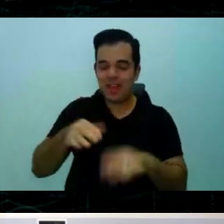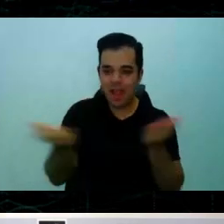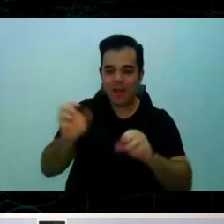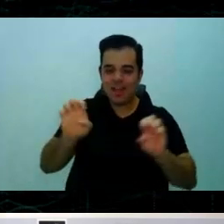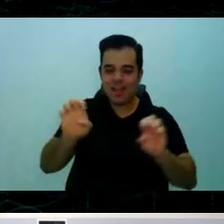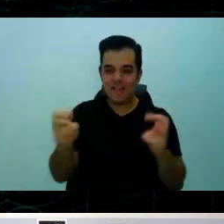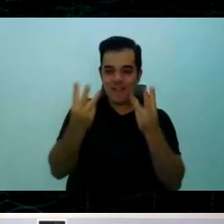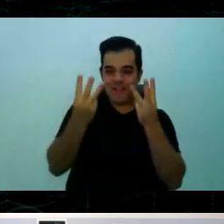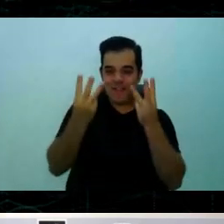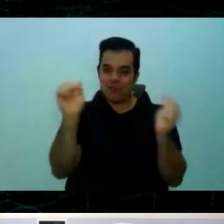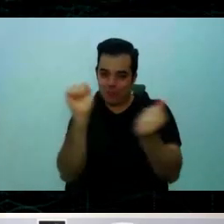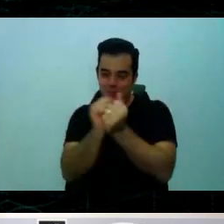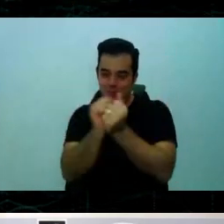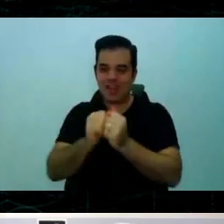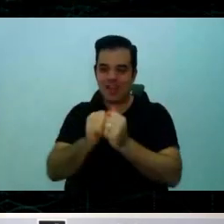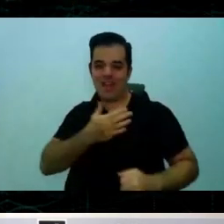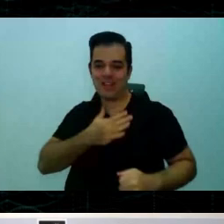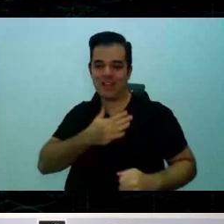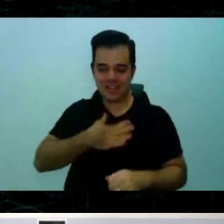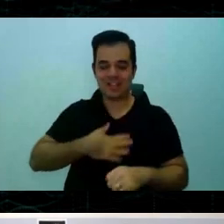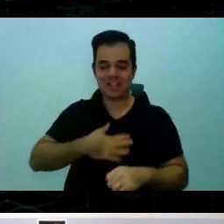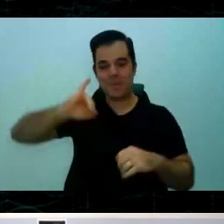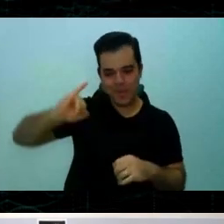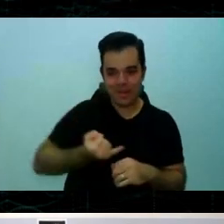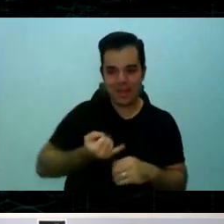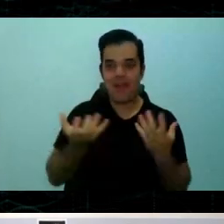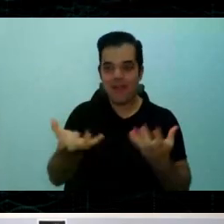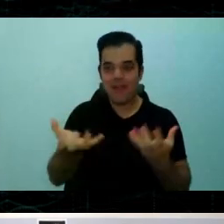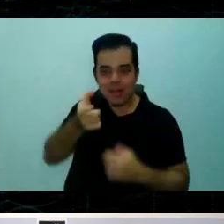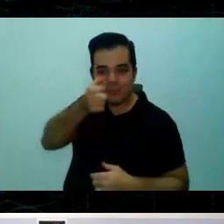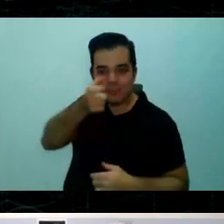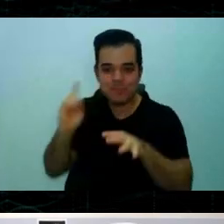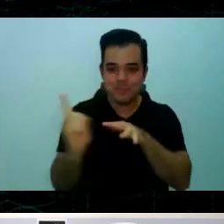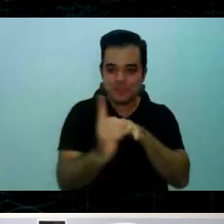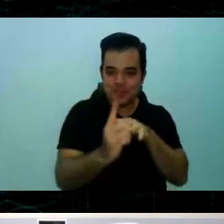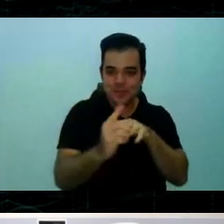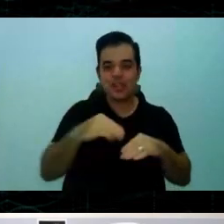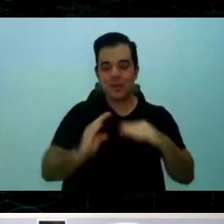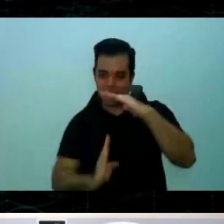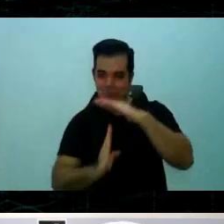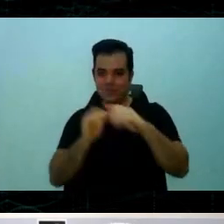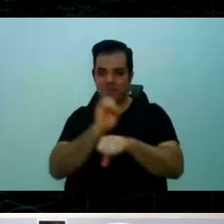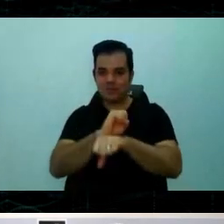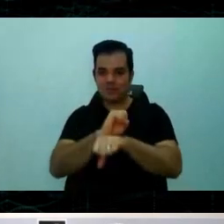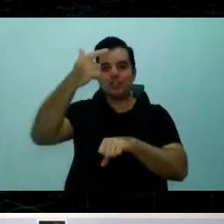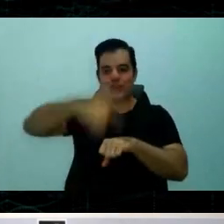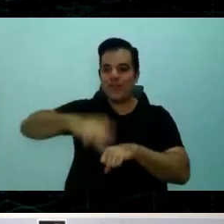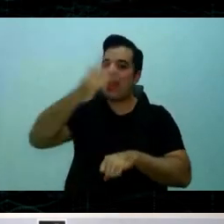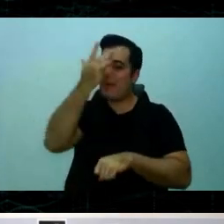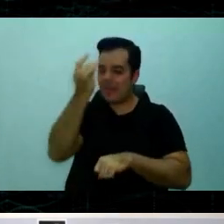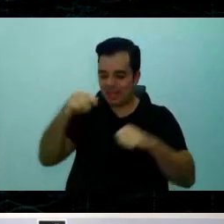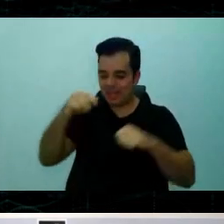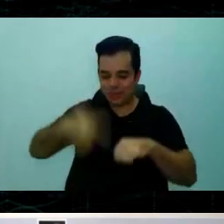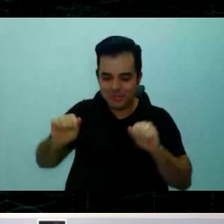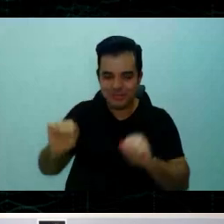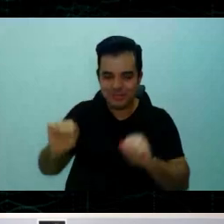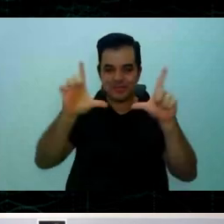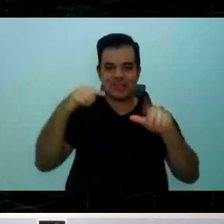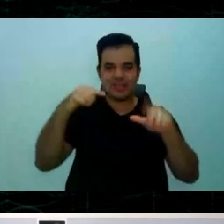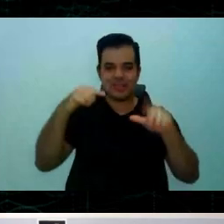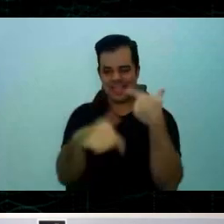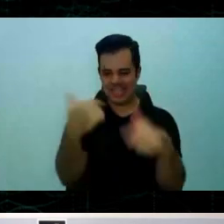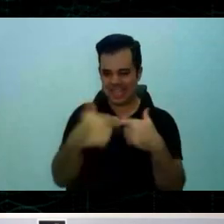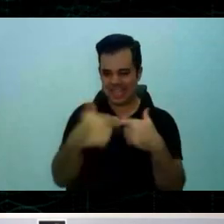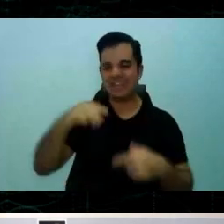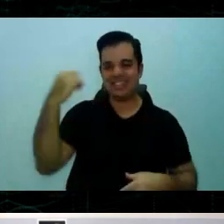mais um pouco também, que eu quero ver um pouco da próxima palestra. Daqui a pouco eu faço uma pausa e continuo amanhã, porque, né, trabalho espera, né,